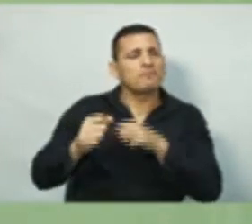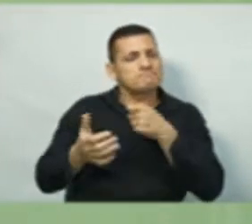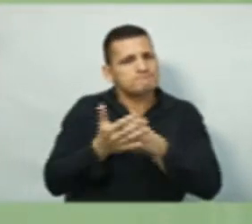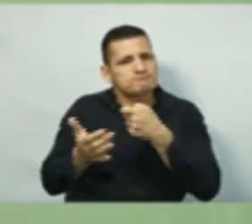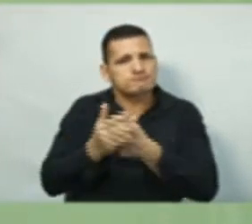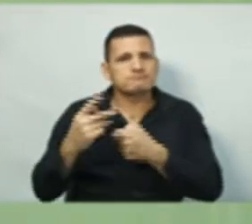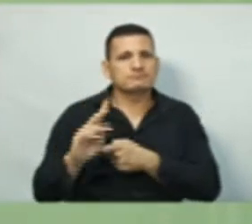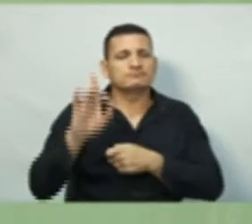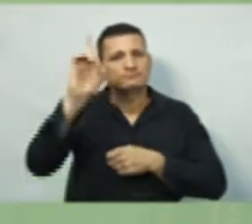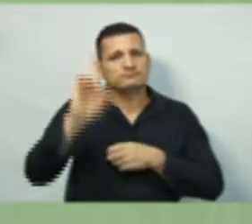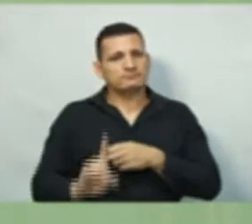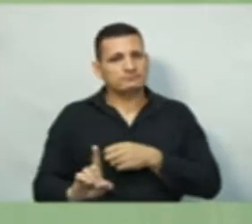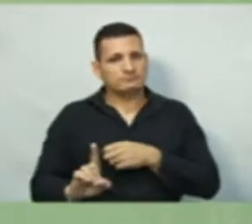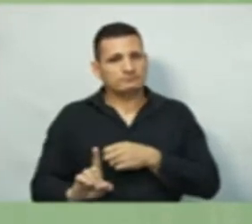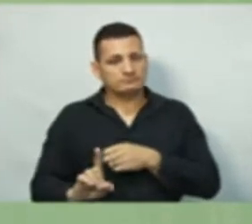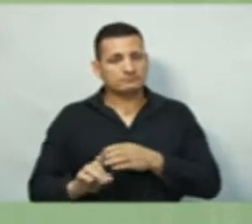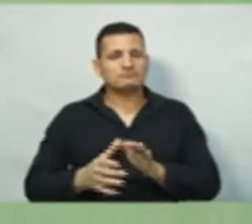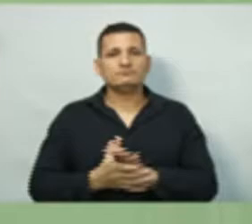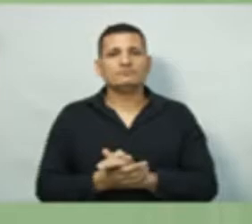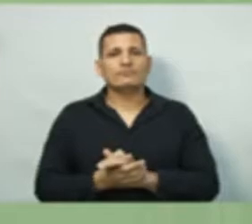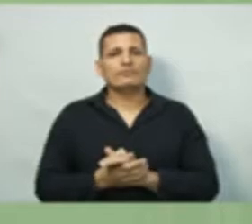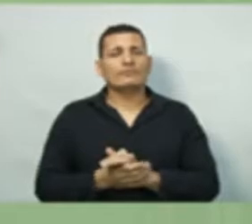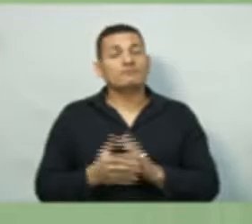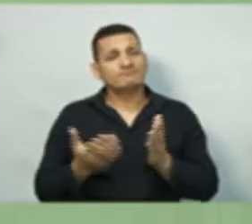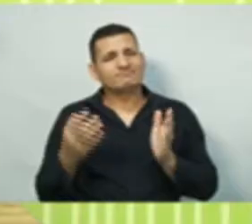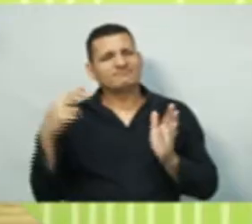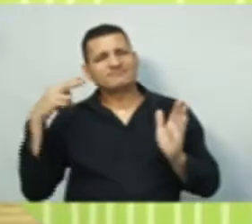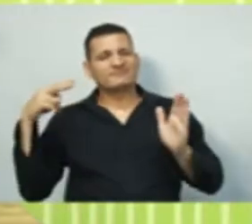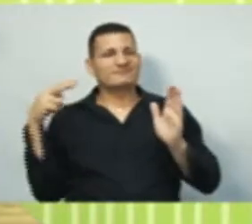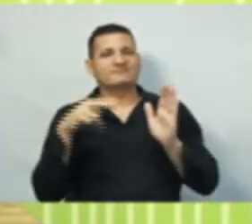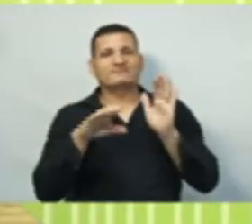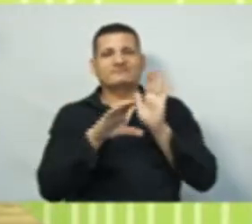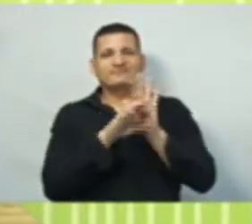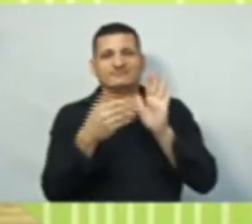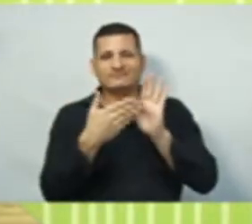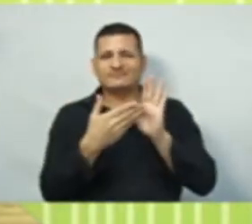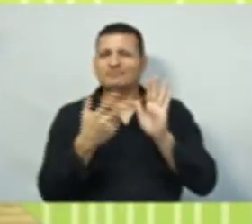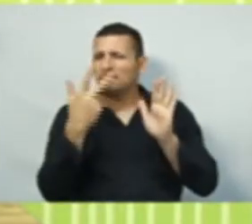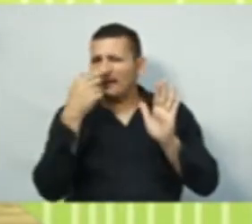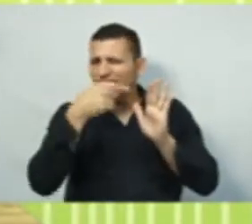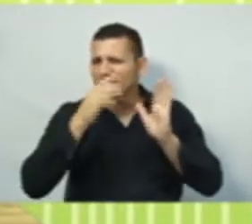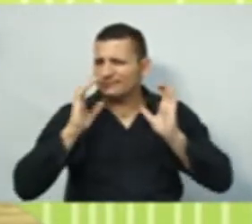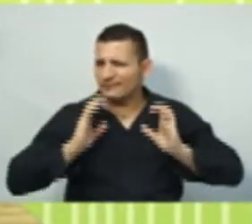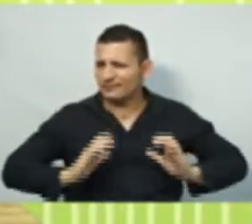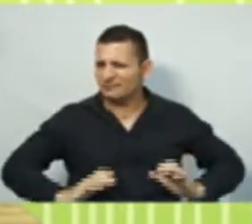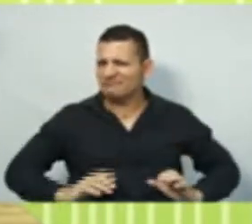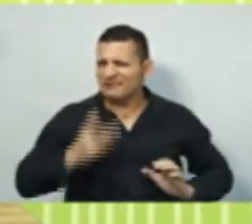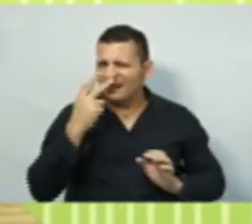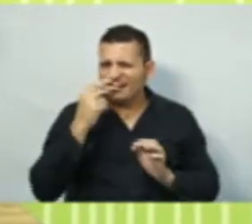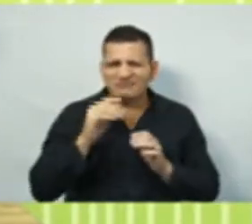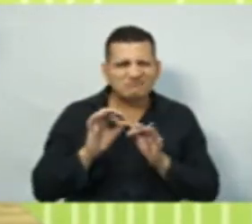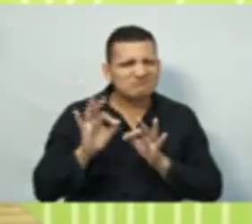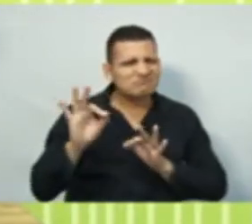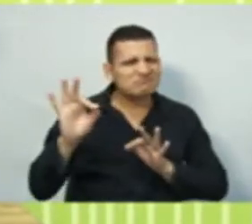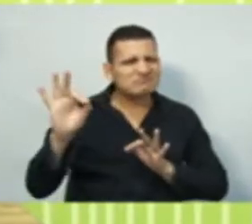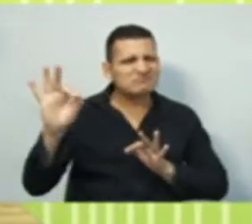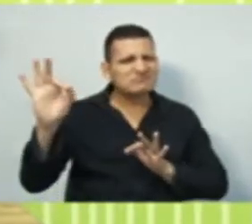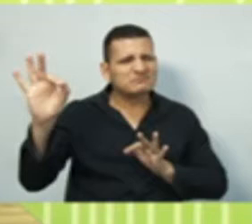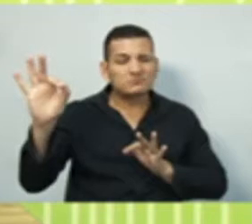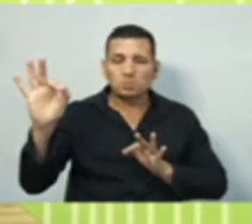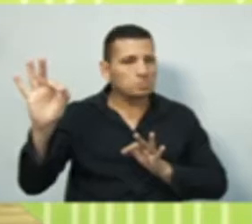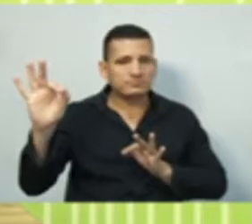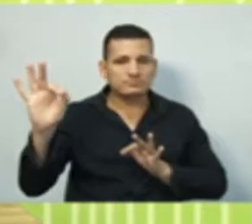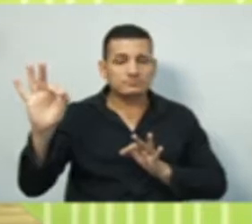direitos. Pelo conceito que eu li, parece que ser cidadão está muito distante, né?